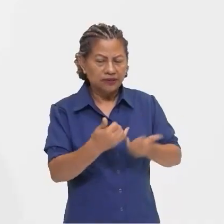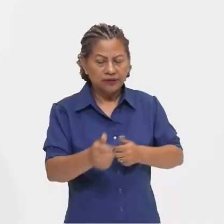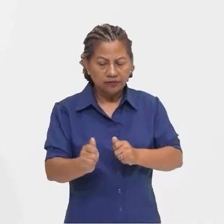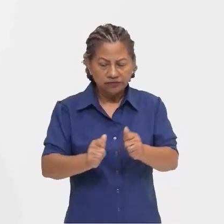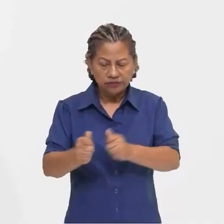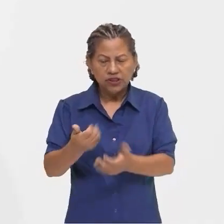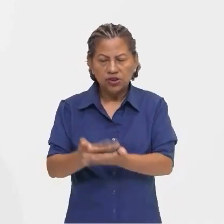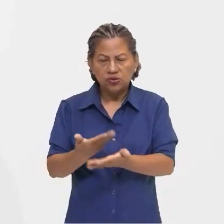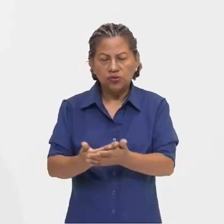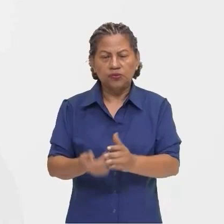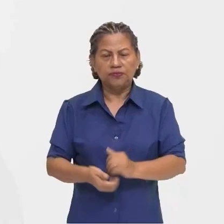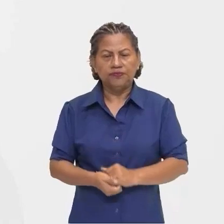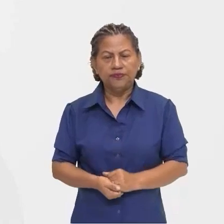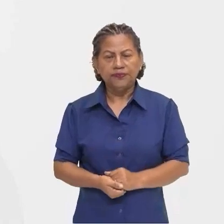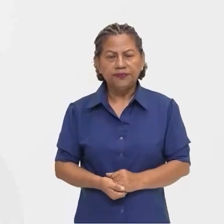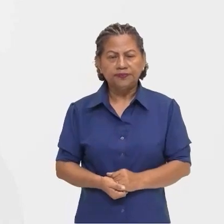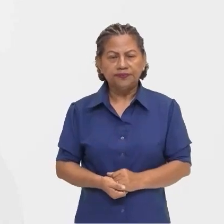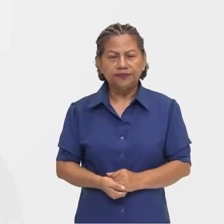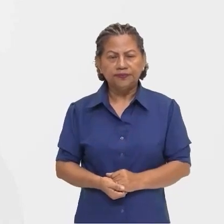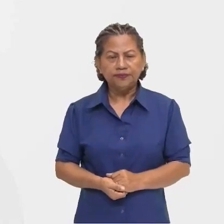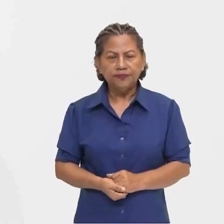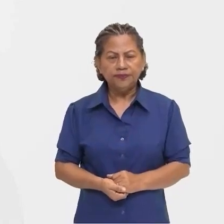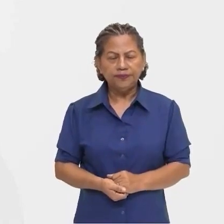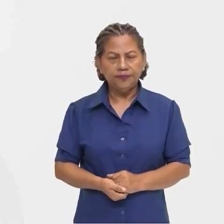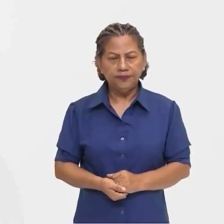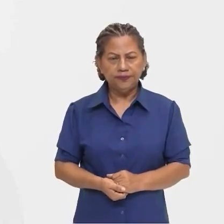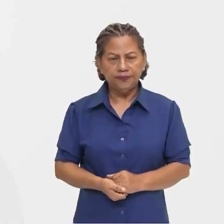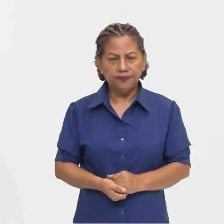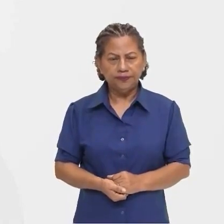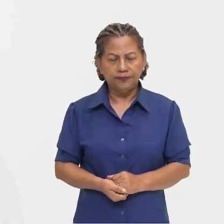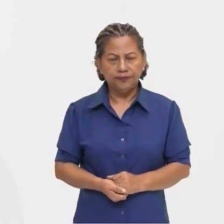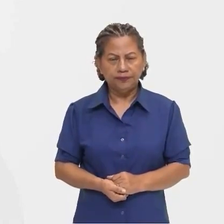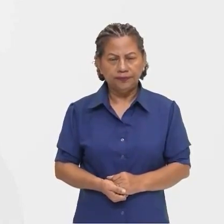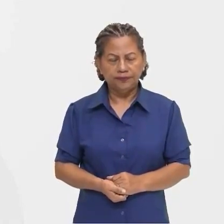Vamos continuar aprendendo aqui. Certo?